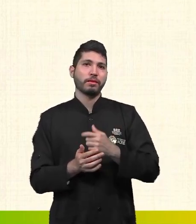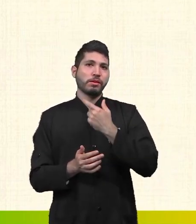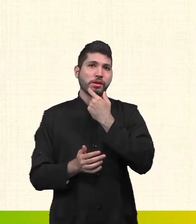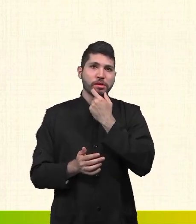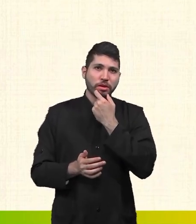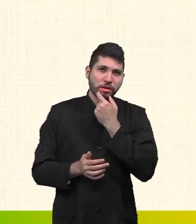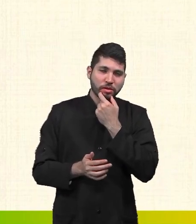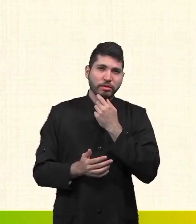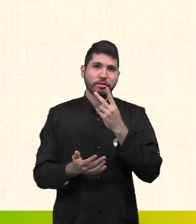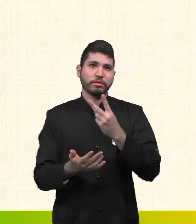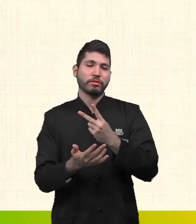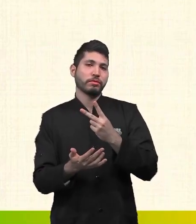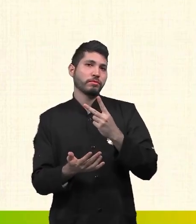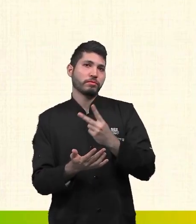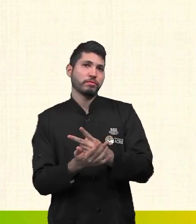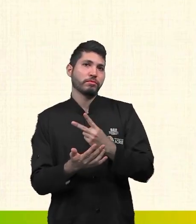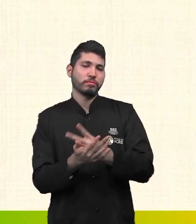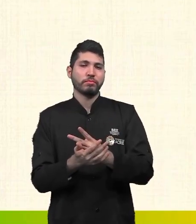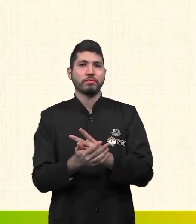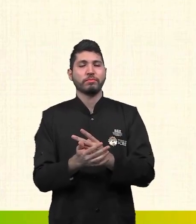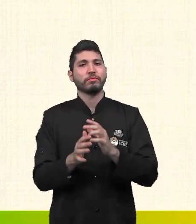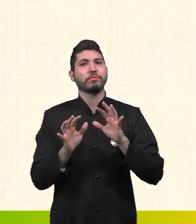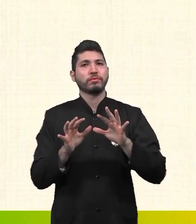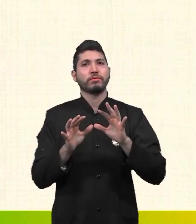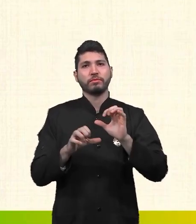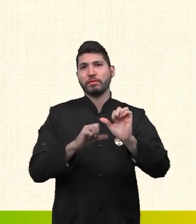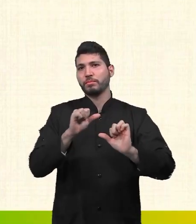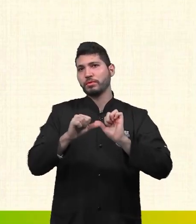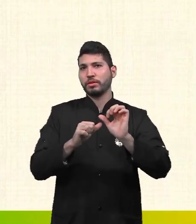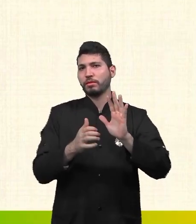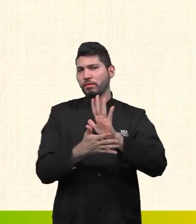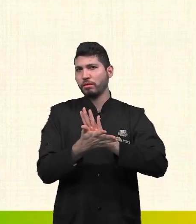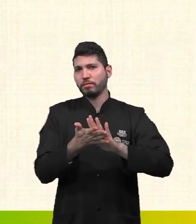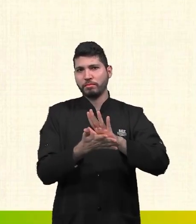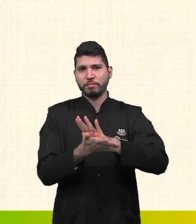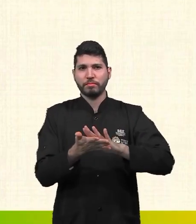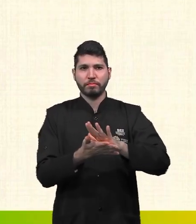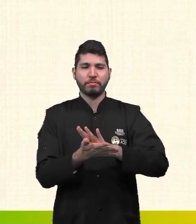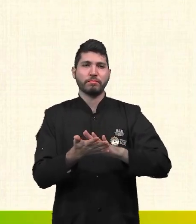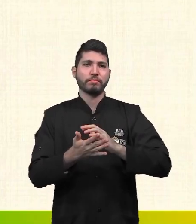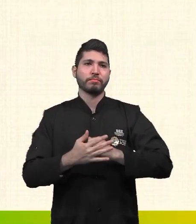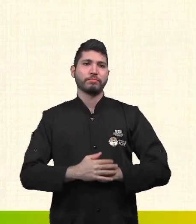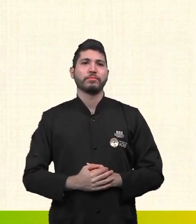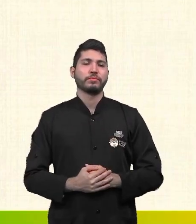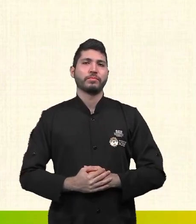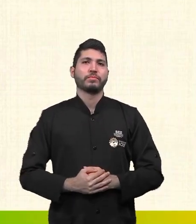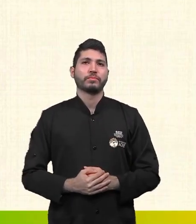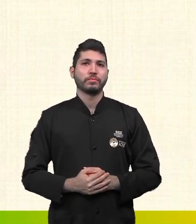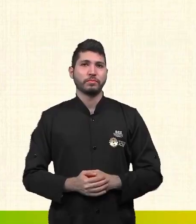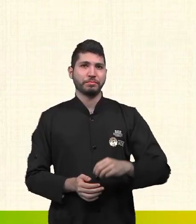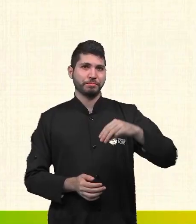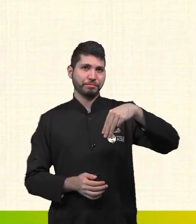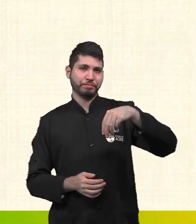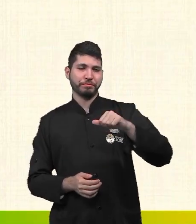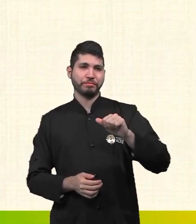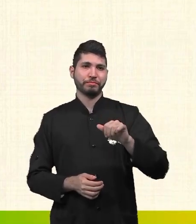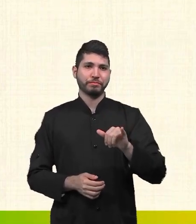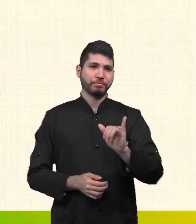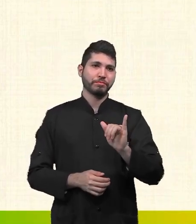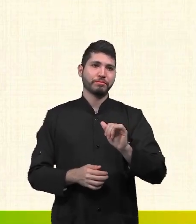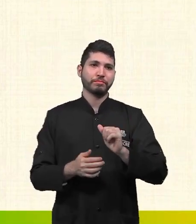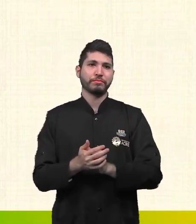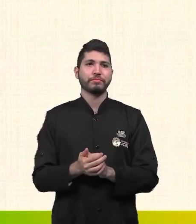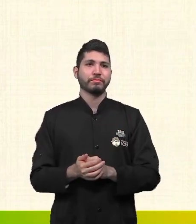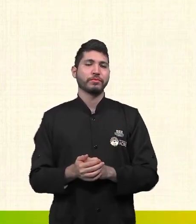Continuando, vamos agora falar sobre o may e o might. Quando que eu vou usar o may e quando